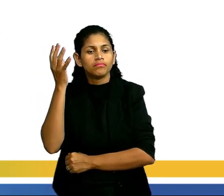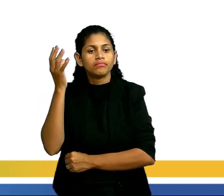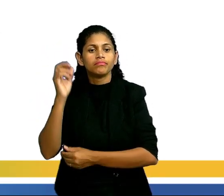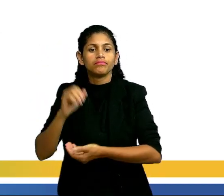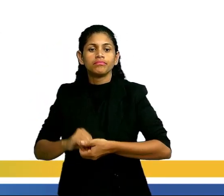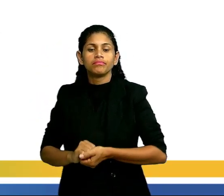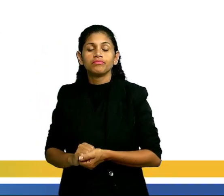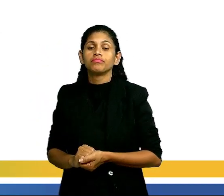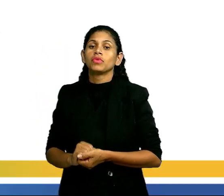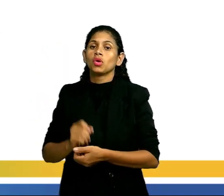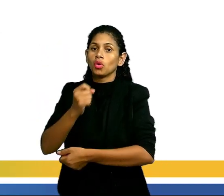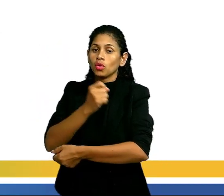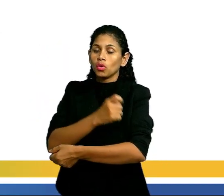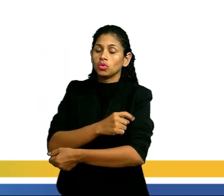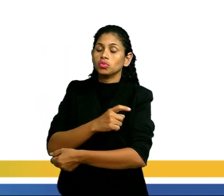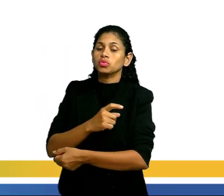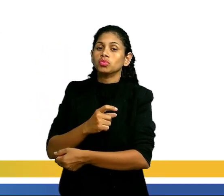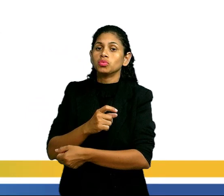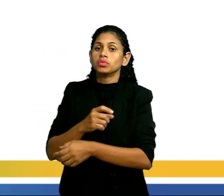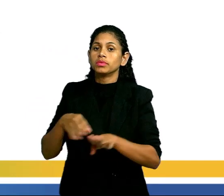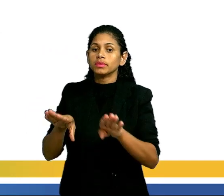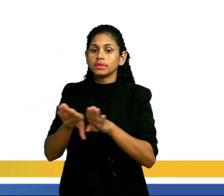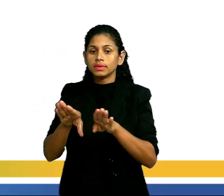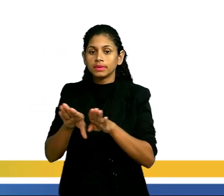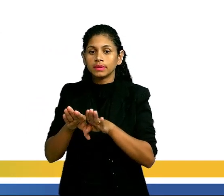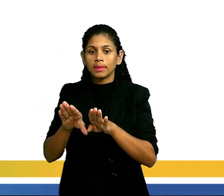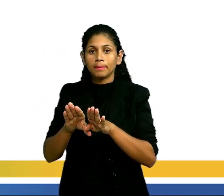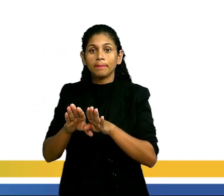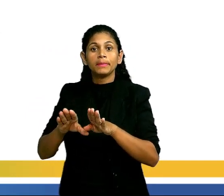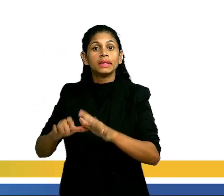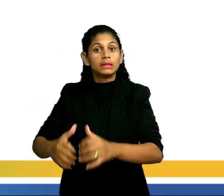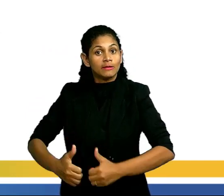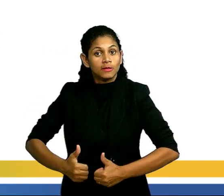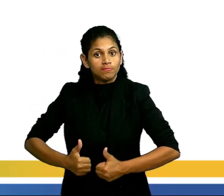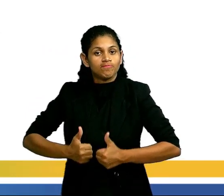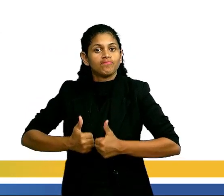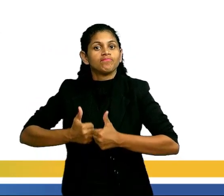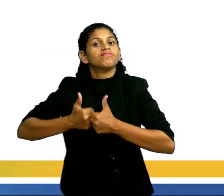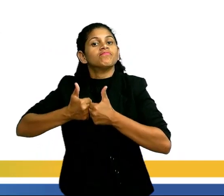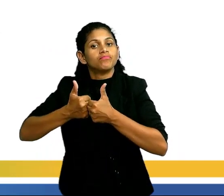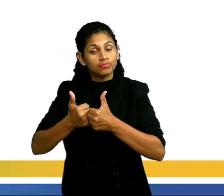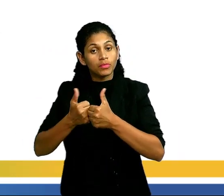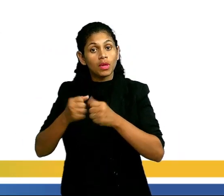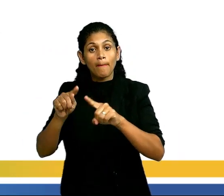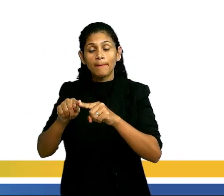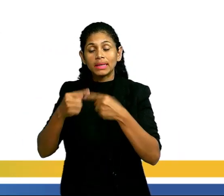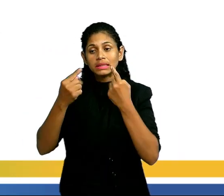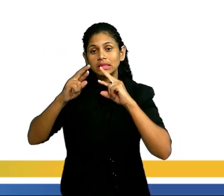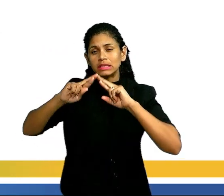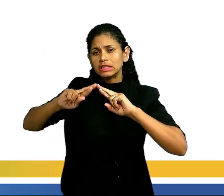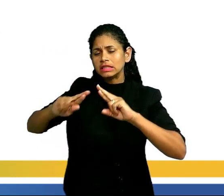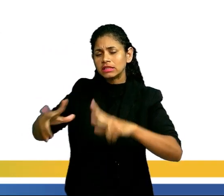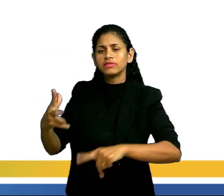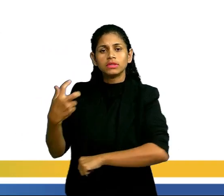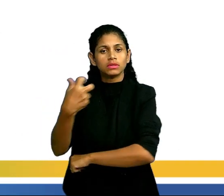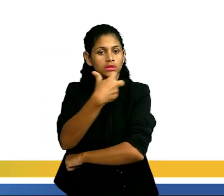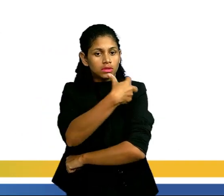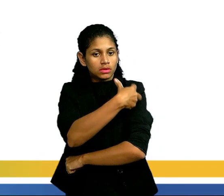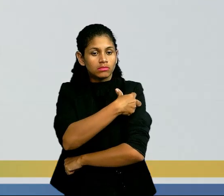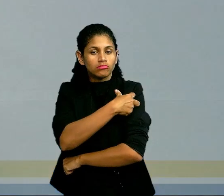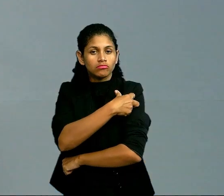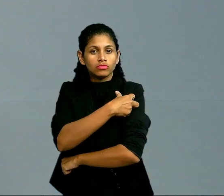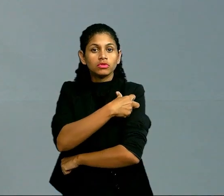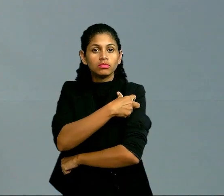um imunobiológico, mas diferentemente da vacina, ele é uma forma de tratamento, não